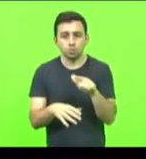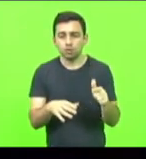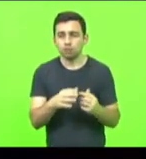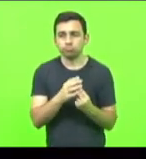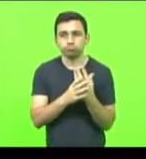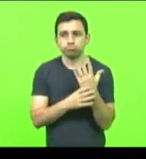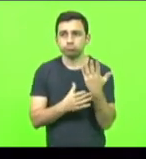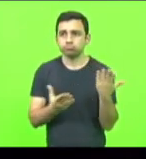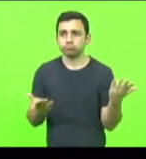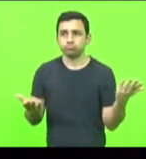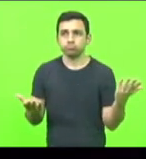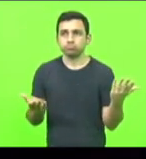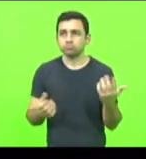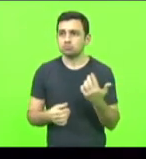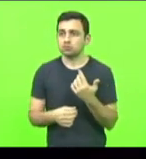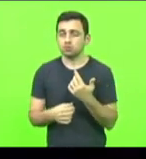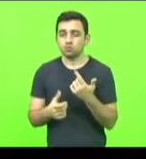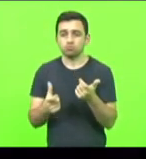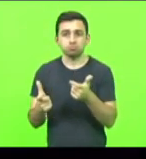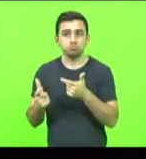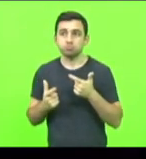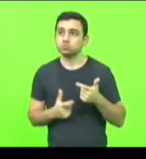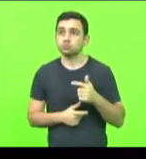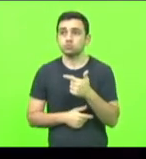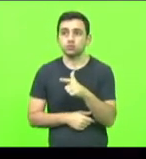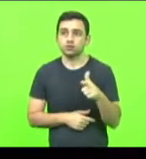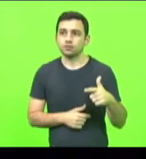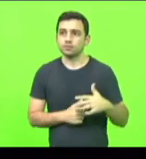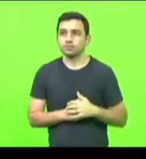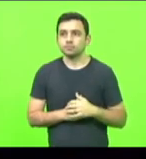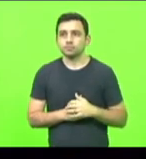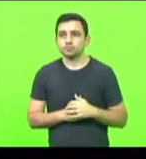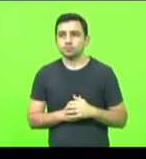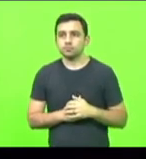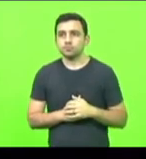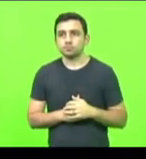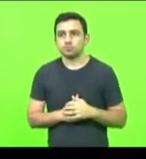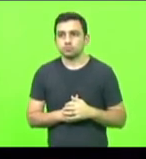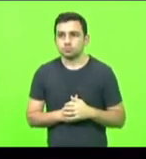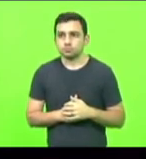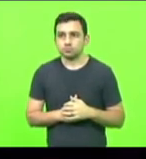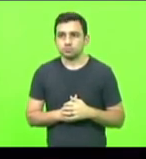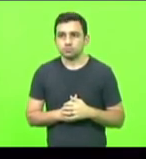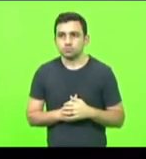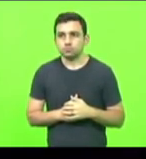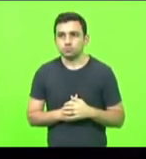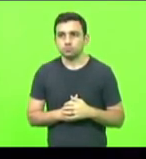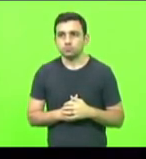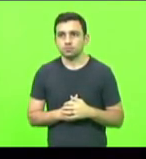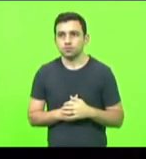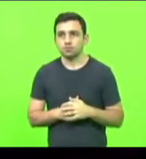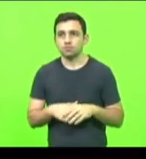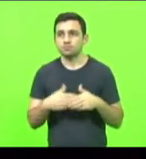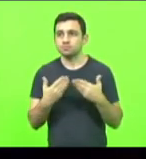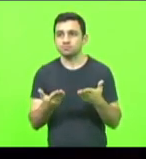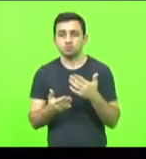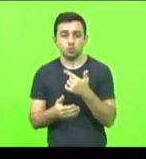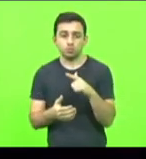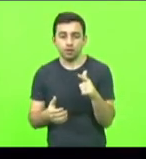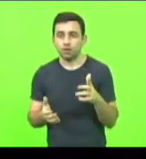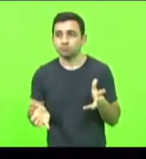ela já não nasce mais. Porque ela não há um